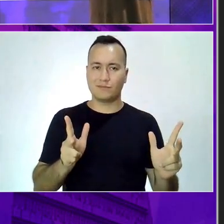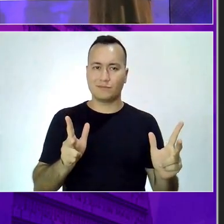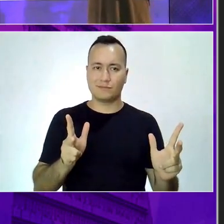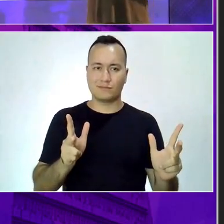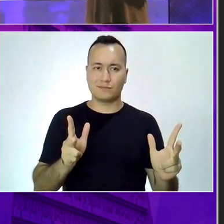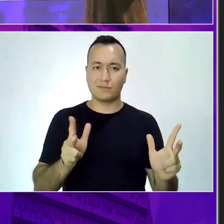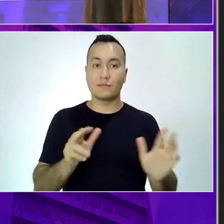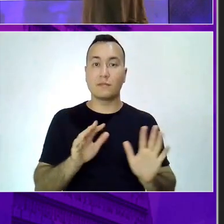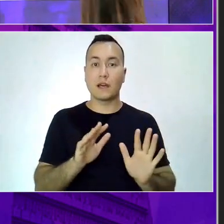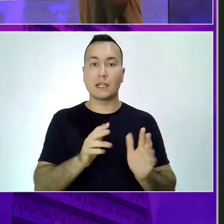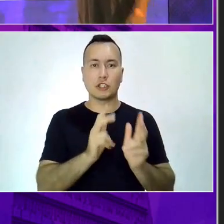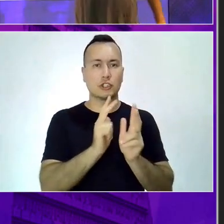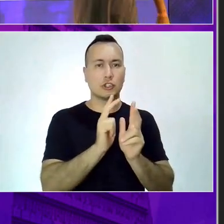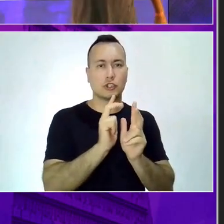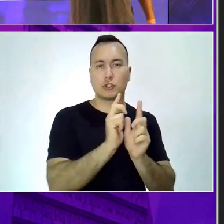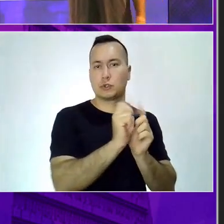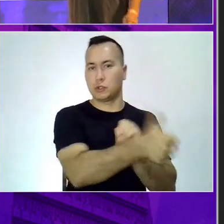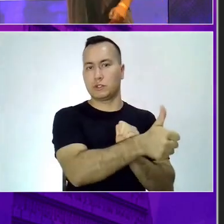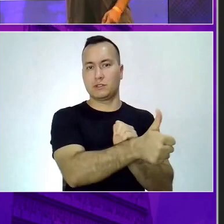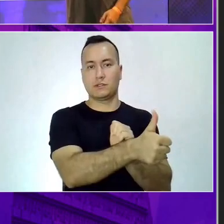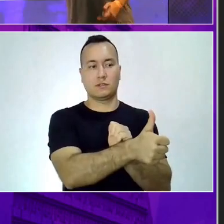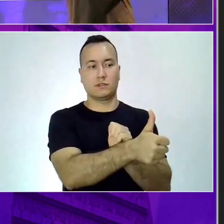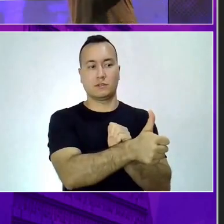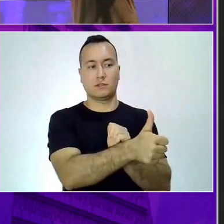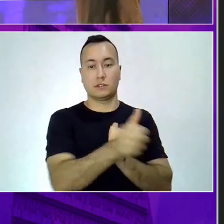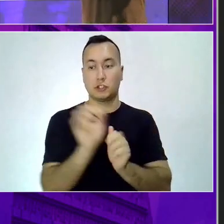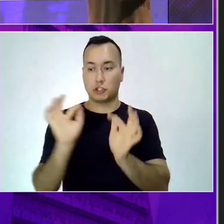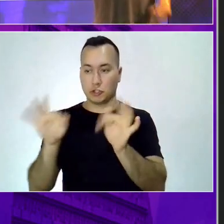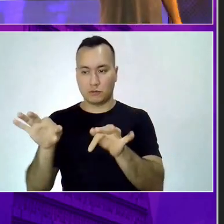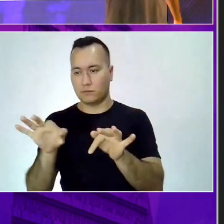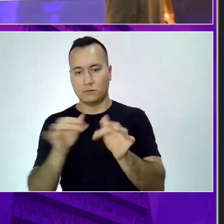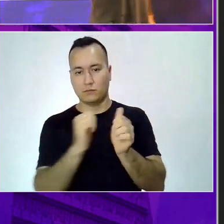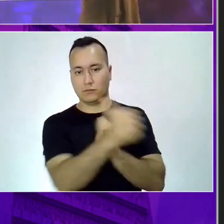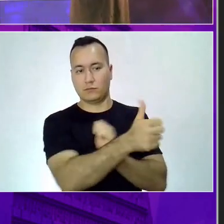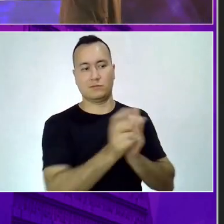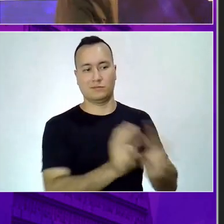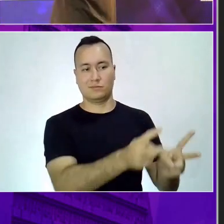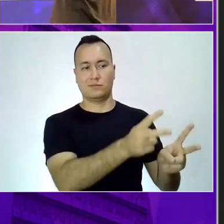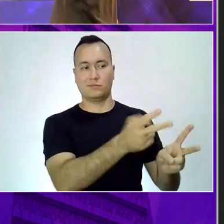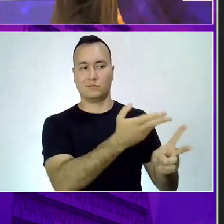jogo infinito. É isso aí, galera. Muito bom, muito obrigado. Estamos aí.